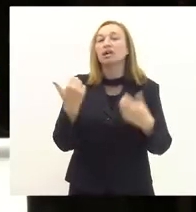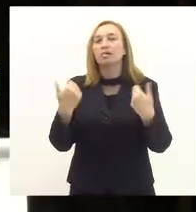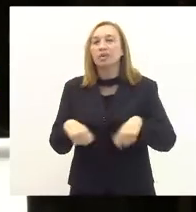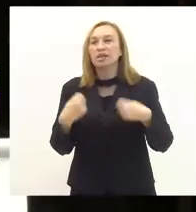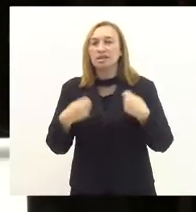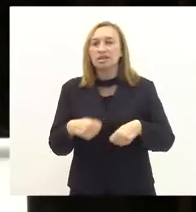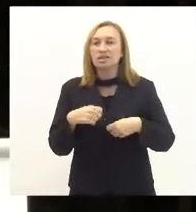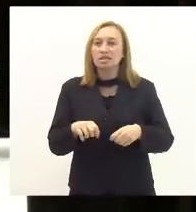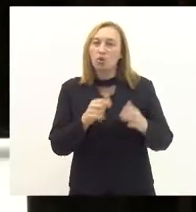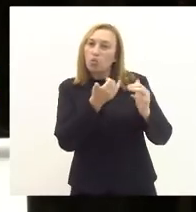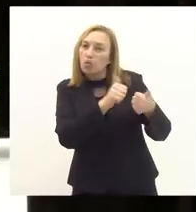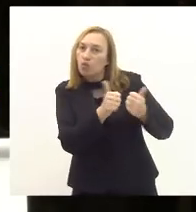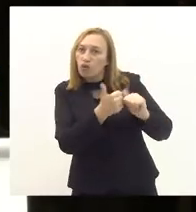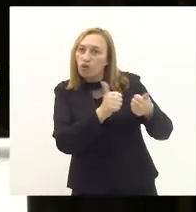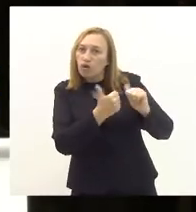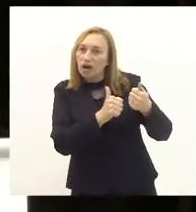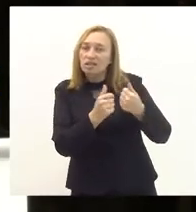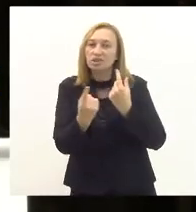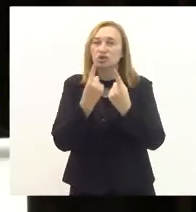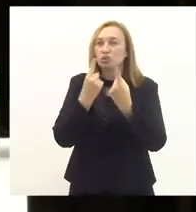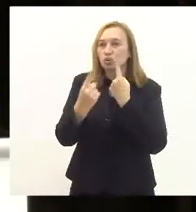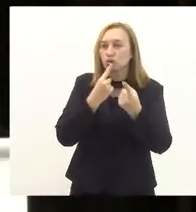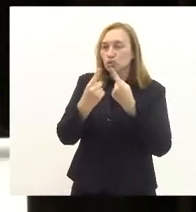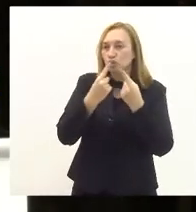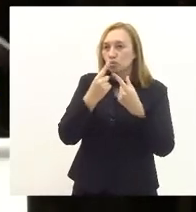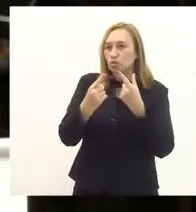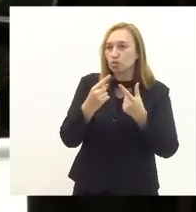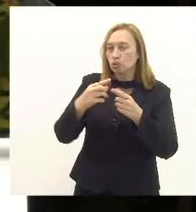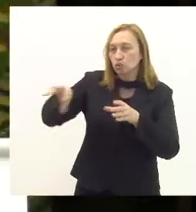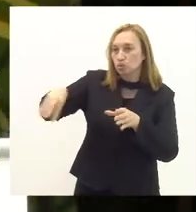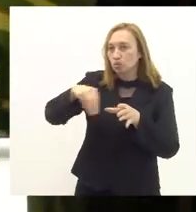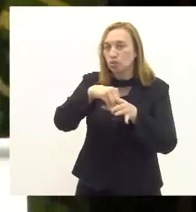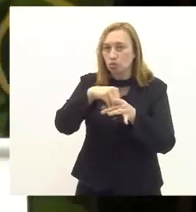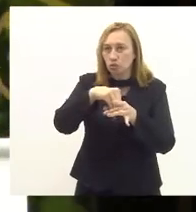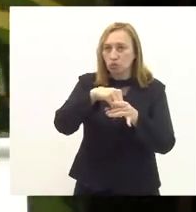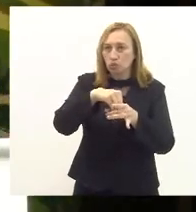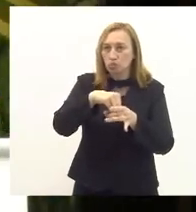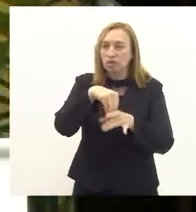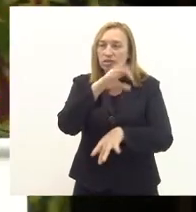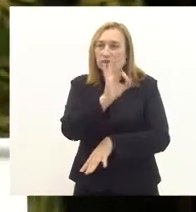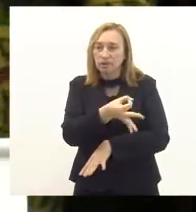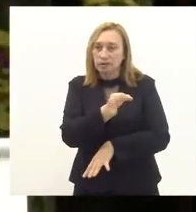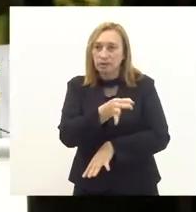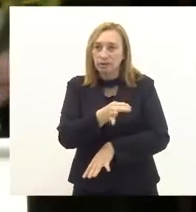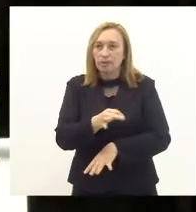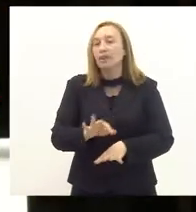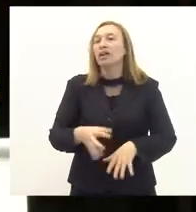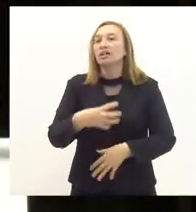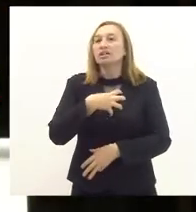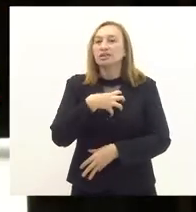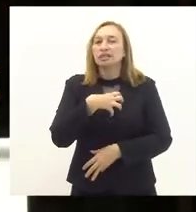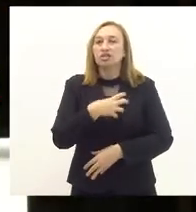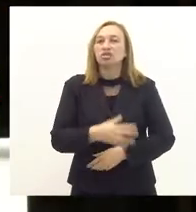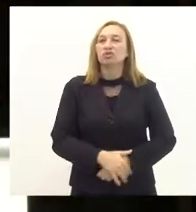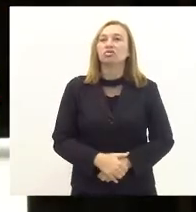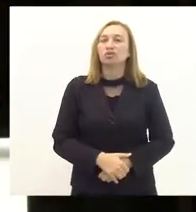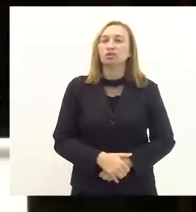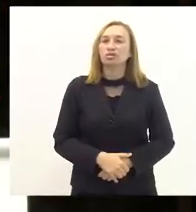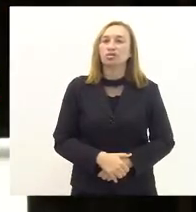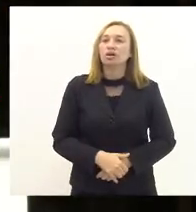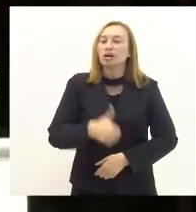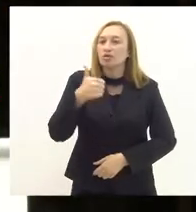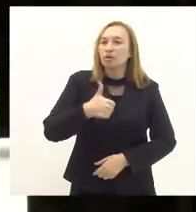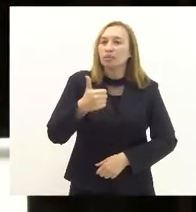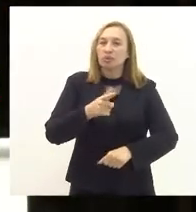ser avaliadas e discutida a sua implementação efetivamente. Então, nesse sentido, nessa